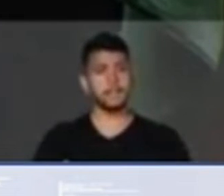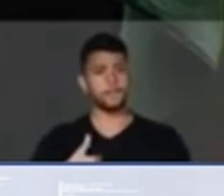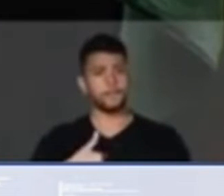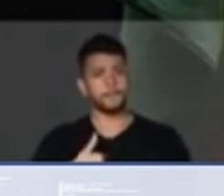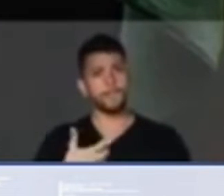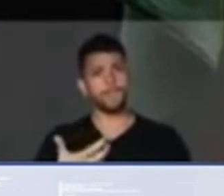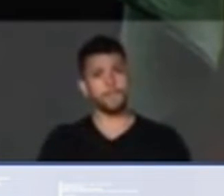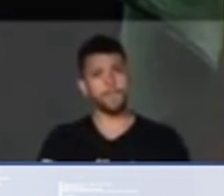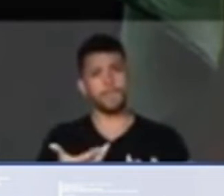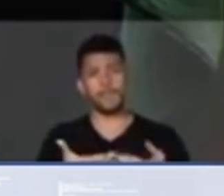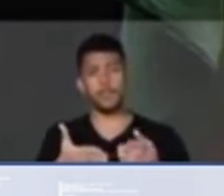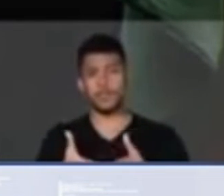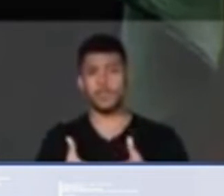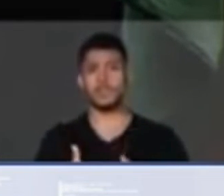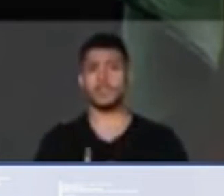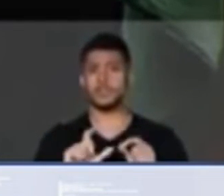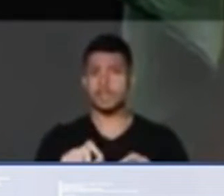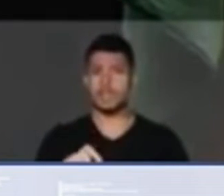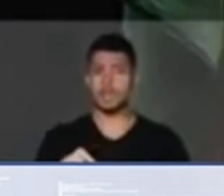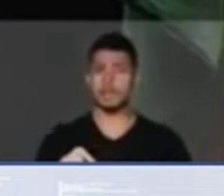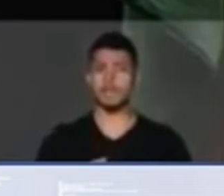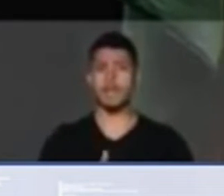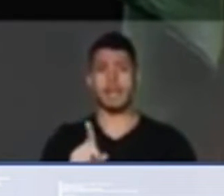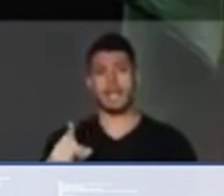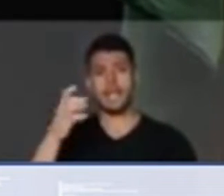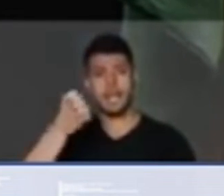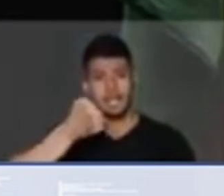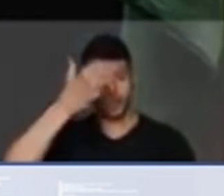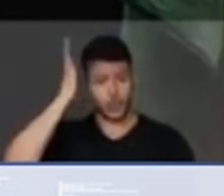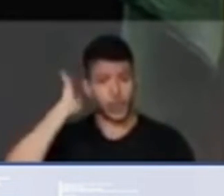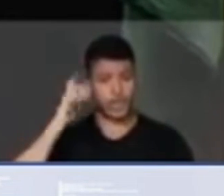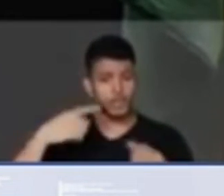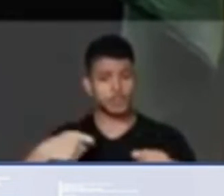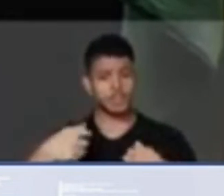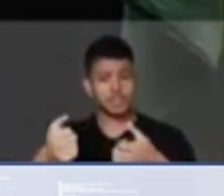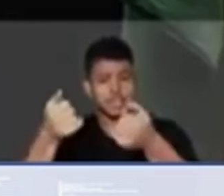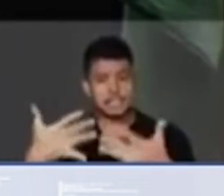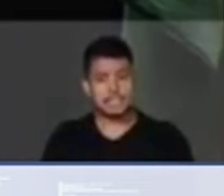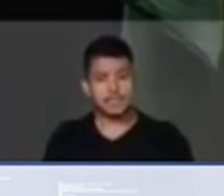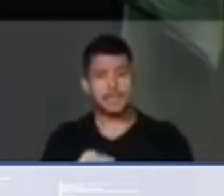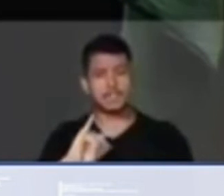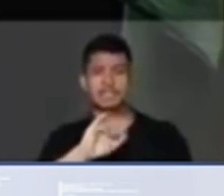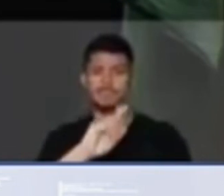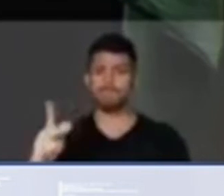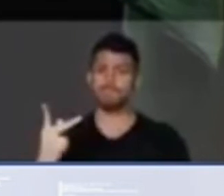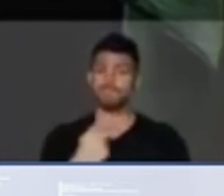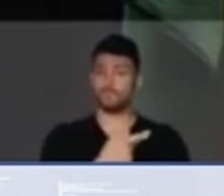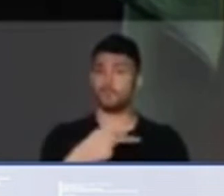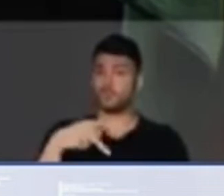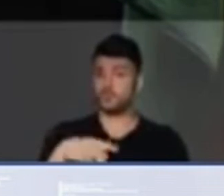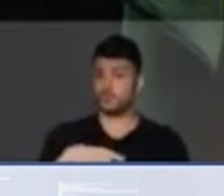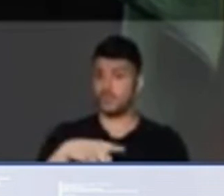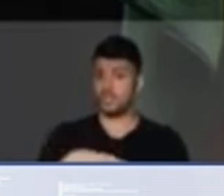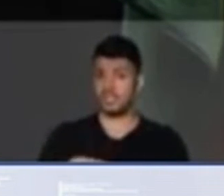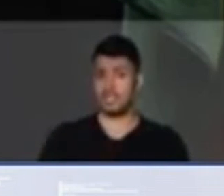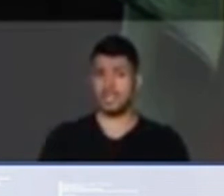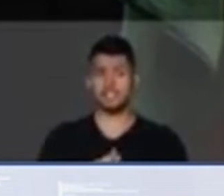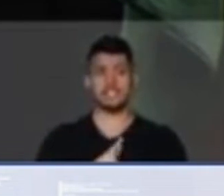cobrasse explicações se, de fato, isso aconteceu, se Eduardo Bolsonaro se reuniu em